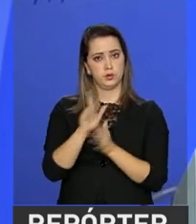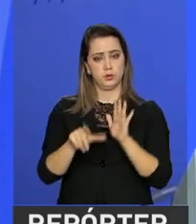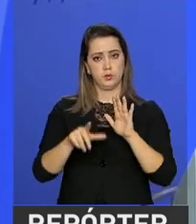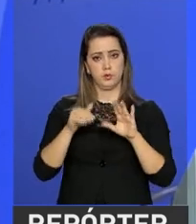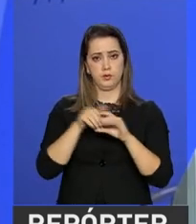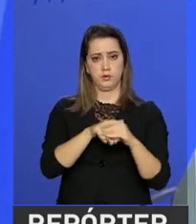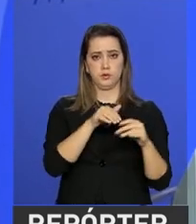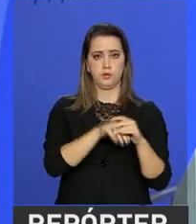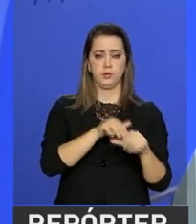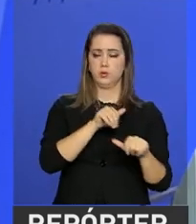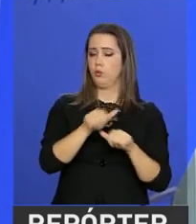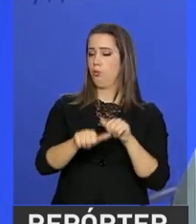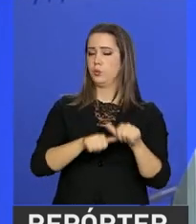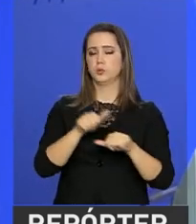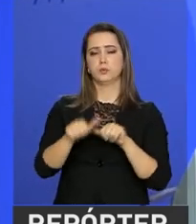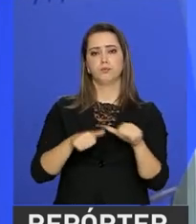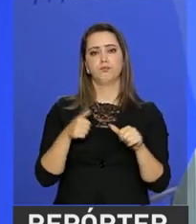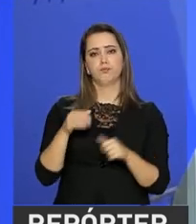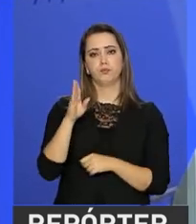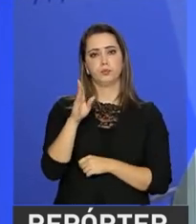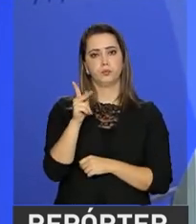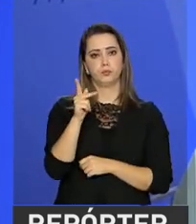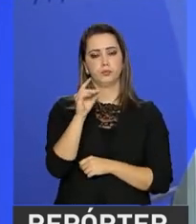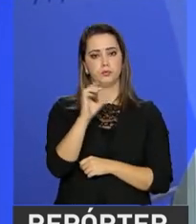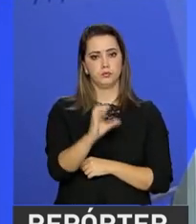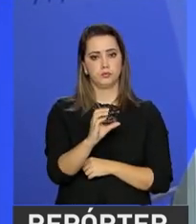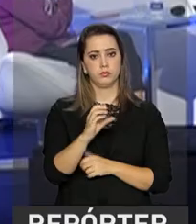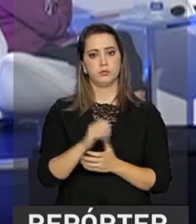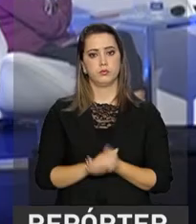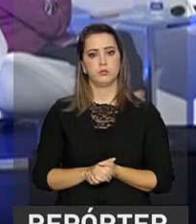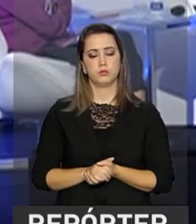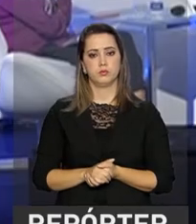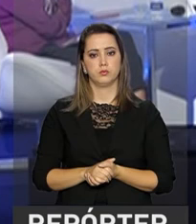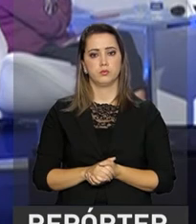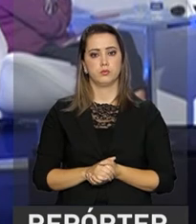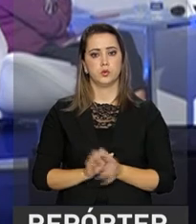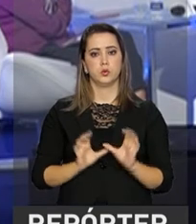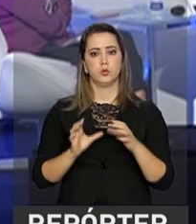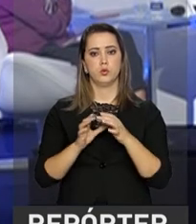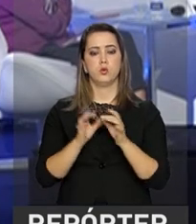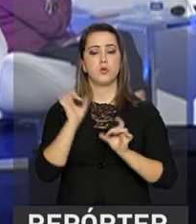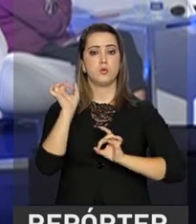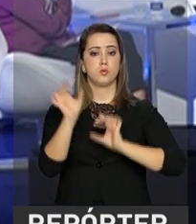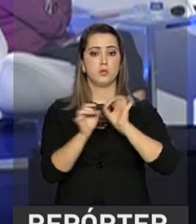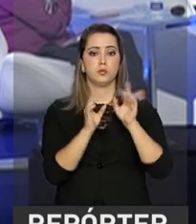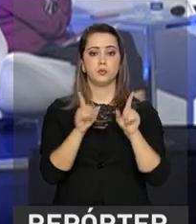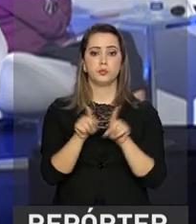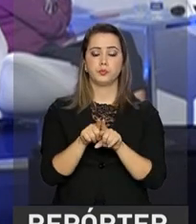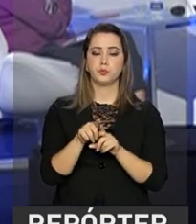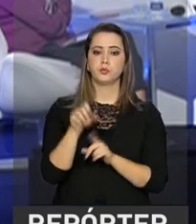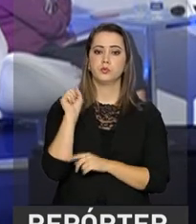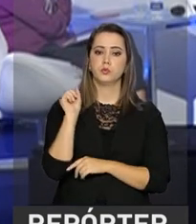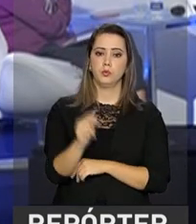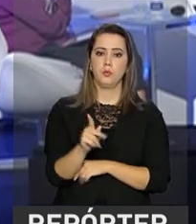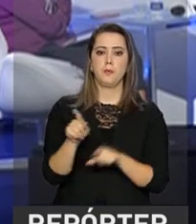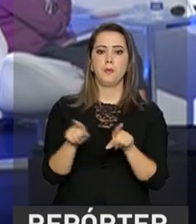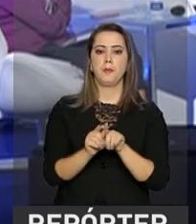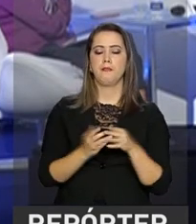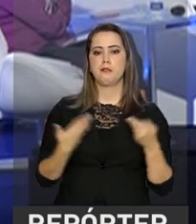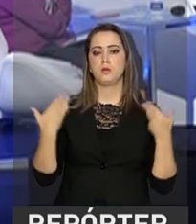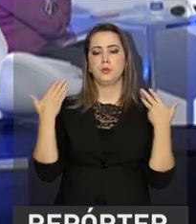altera as atuais regras do benefício de prestação continuada especialistas em previdência social economistas também